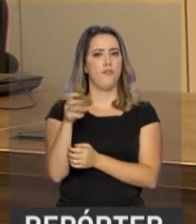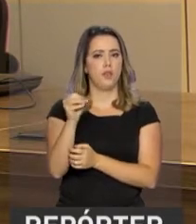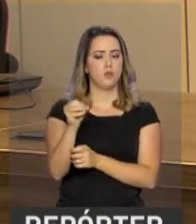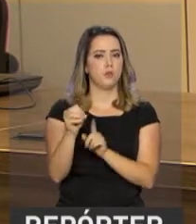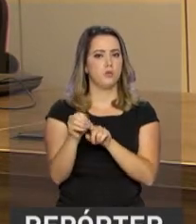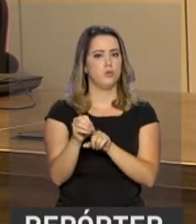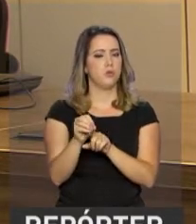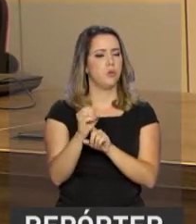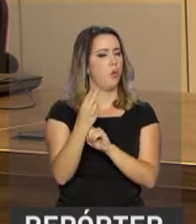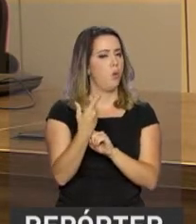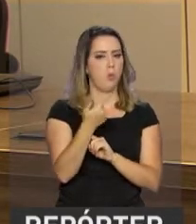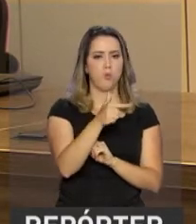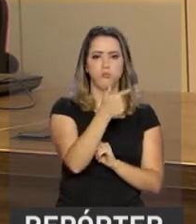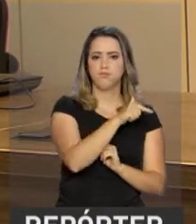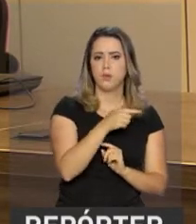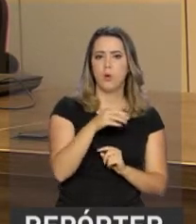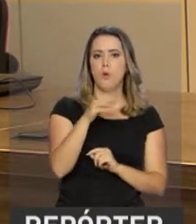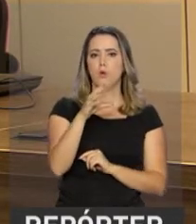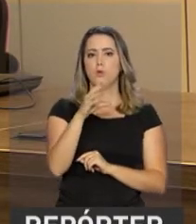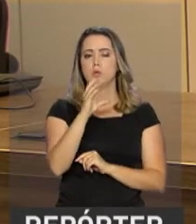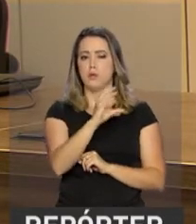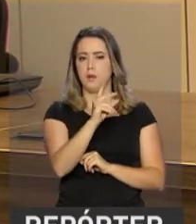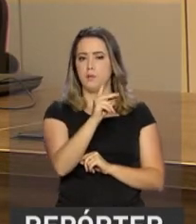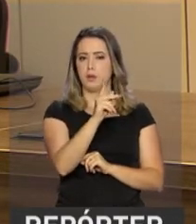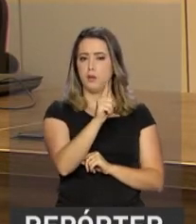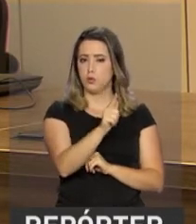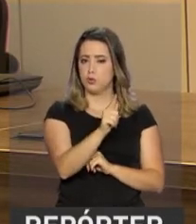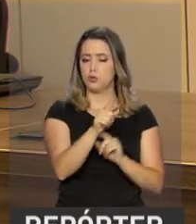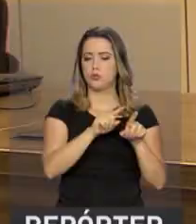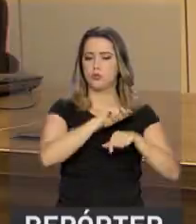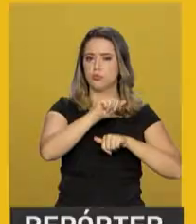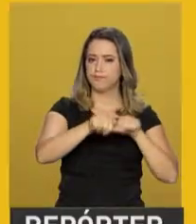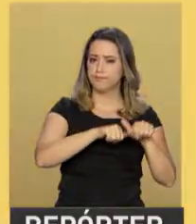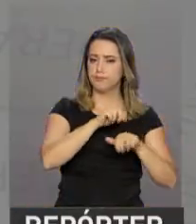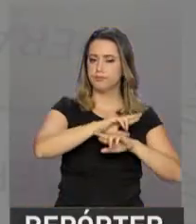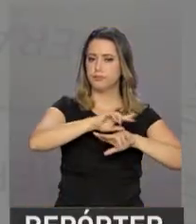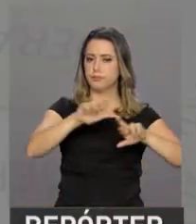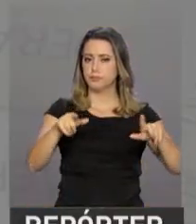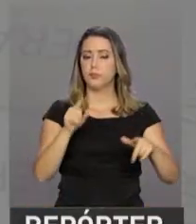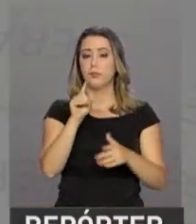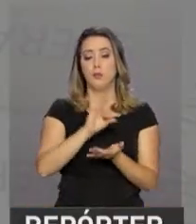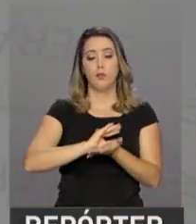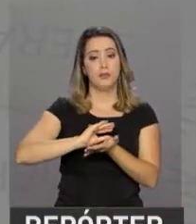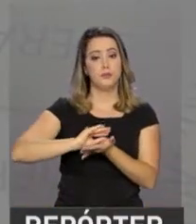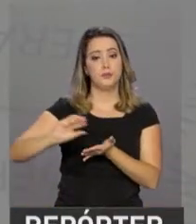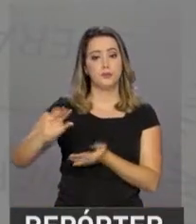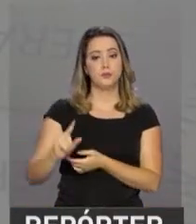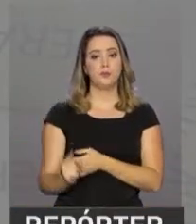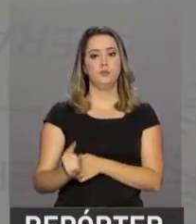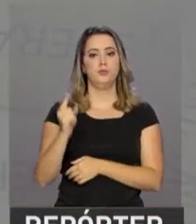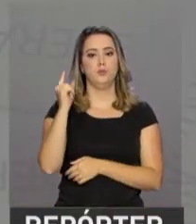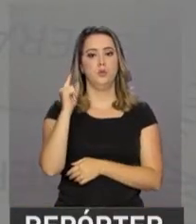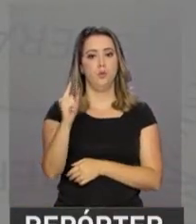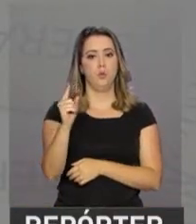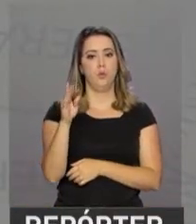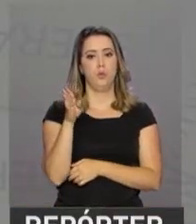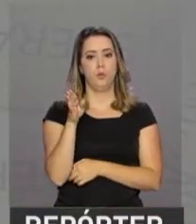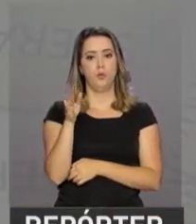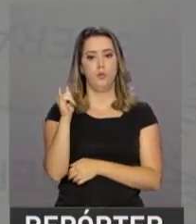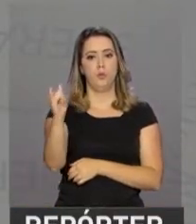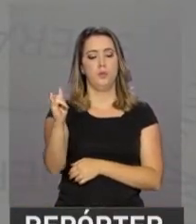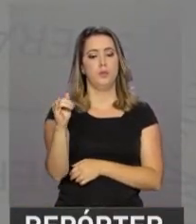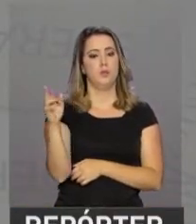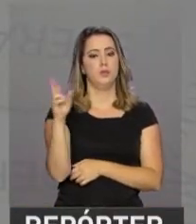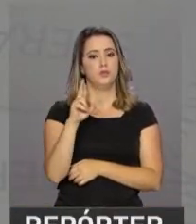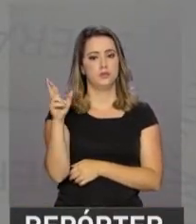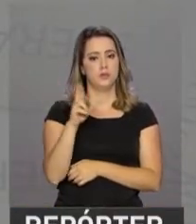semifixo a capital de giro entre outros financiamentos serão destinados 1 bilhão e oitocentos milhões